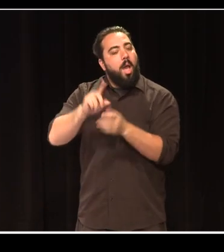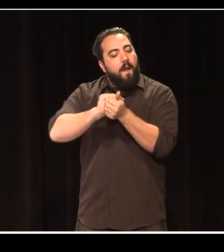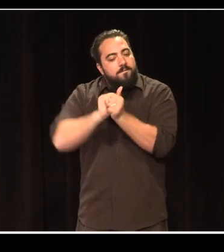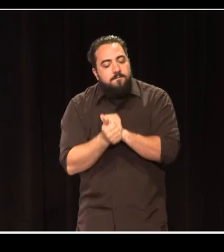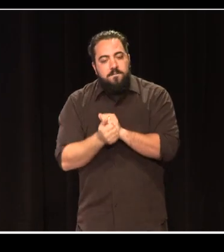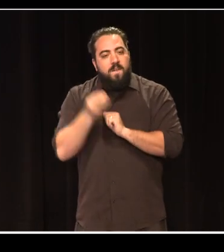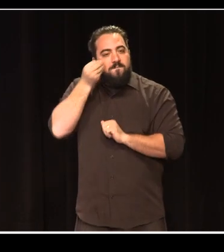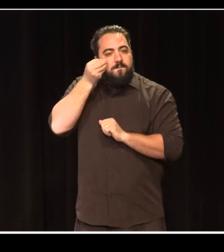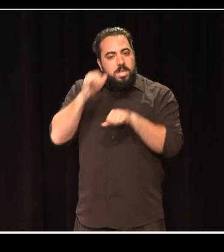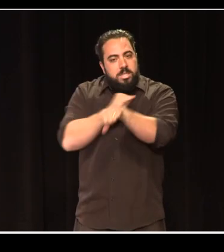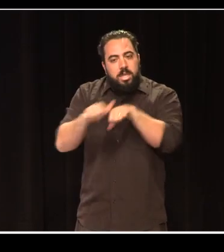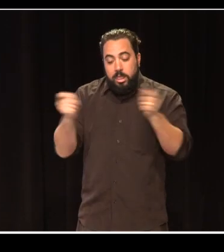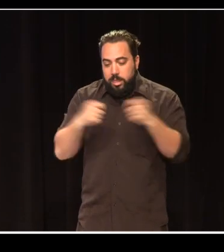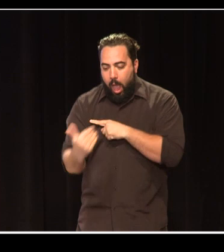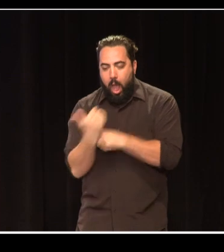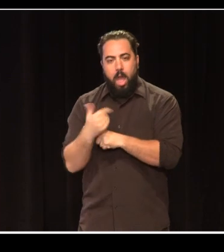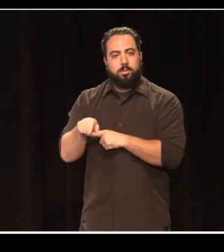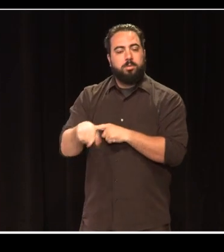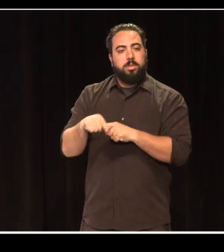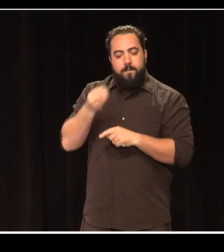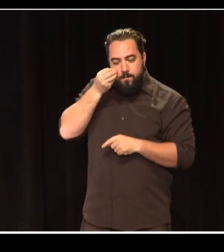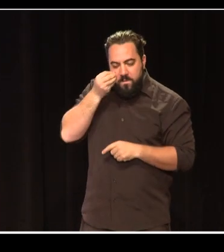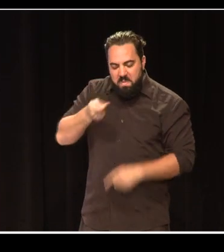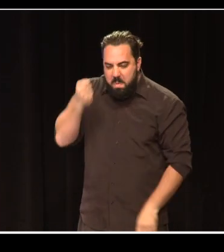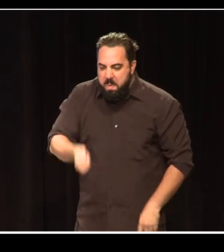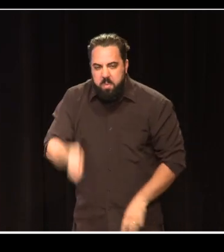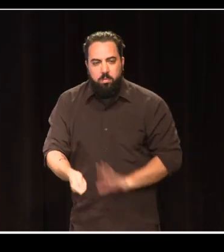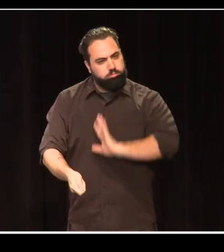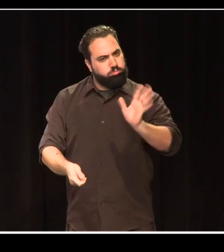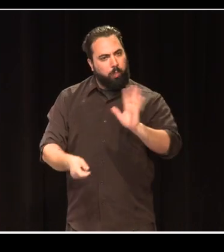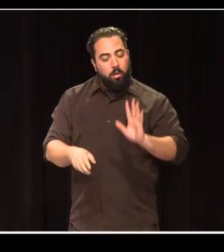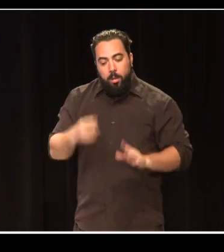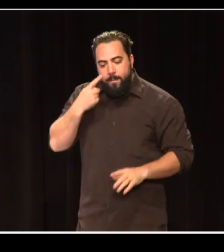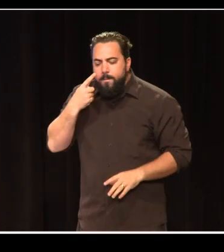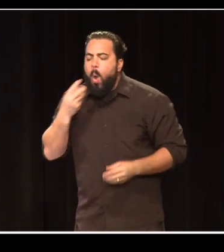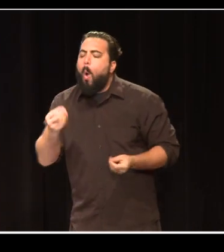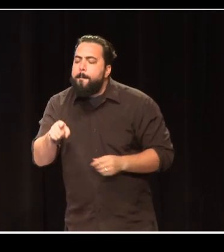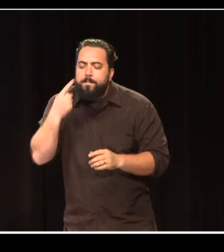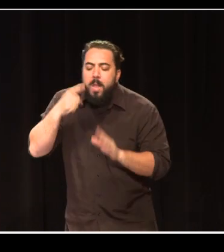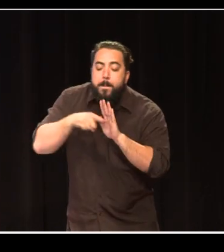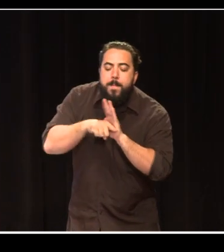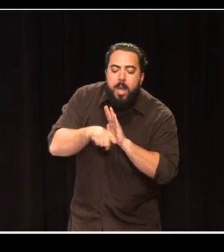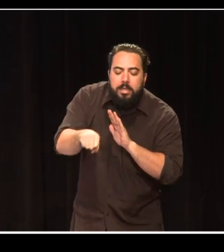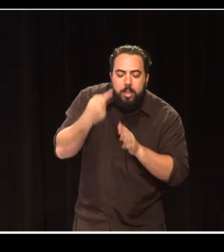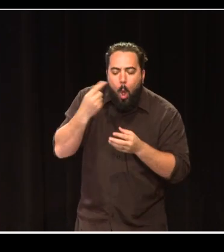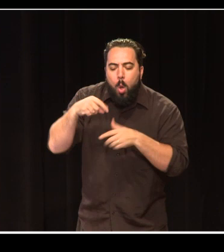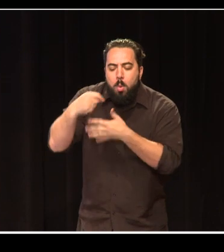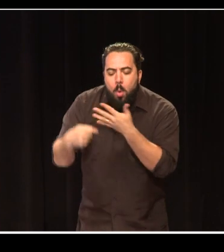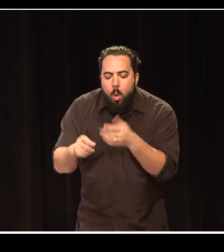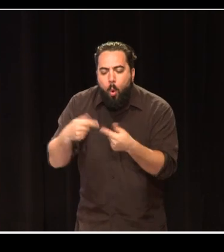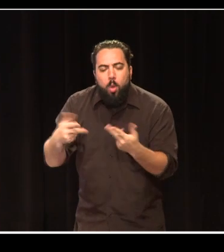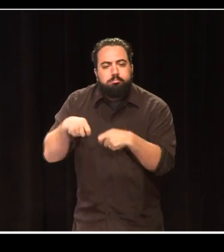só brigando ou vai botar ele para usar esse celular de uma maneira significativa, né, e que ele perceba isso? Né? Então,